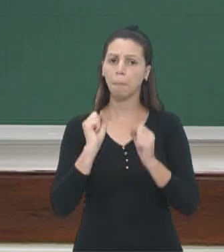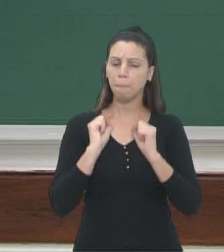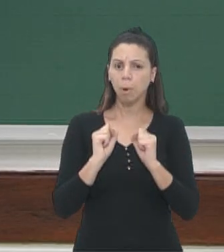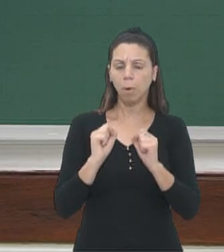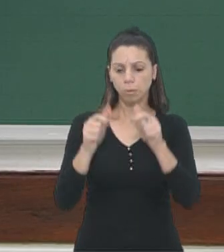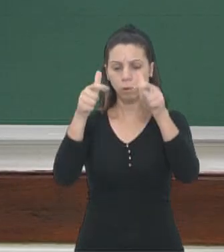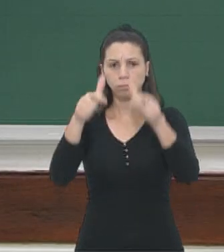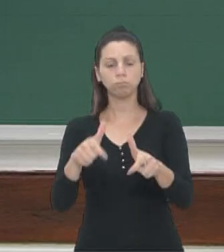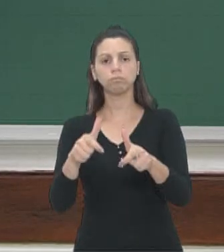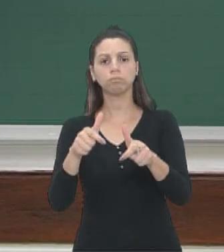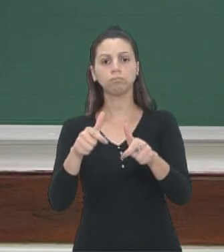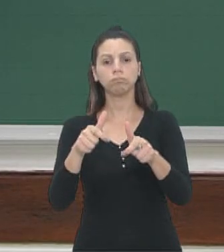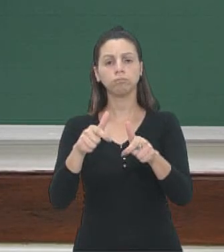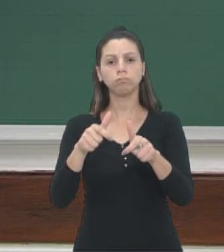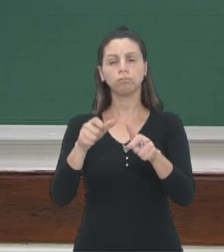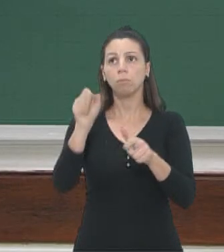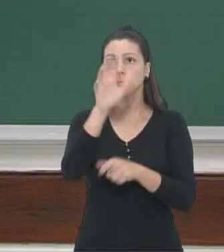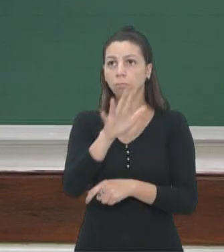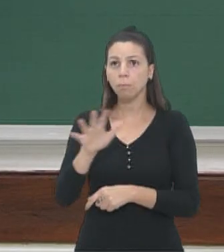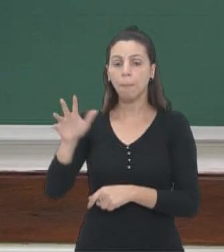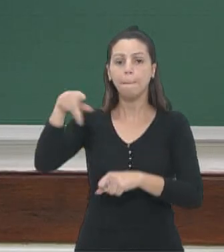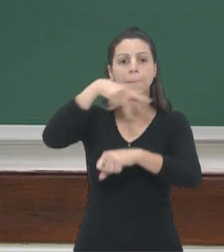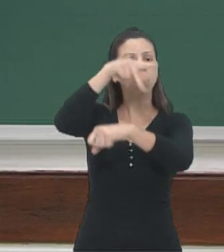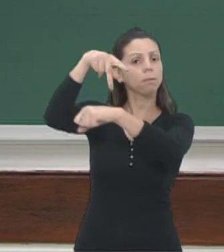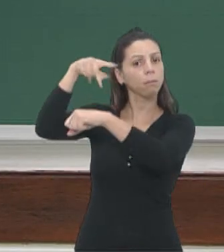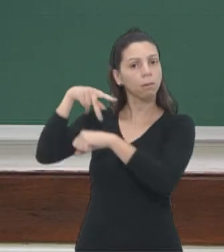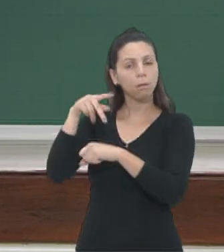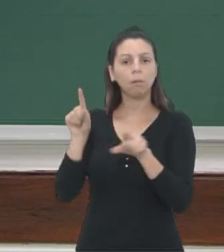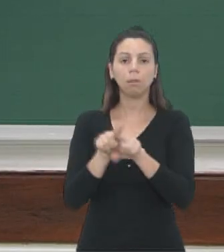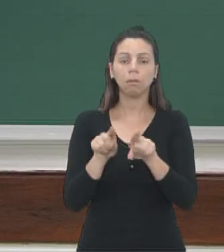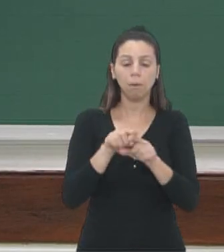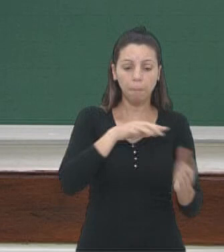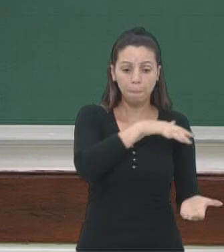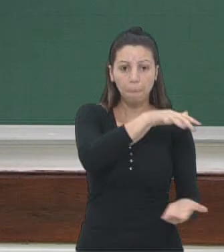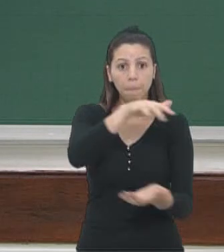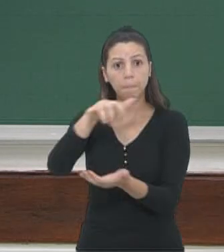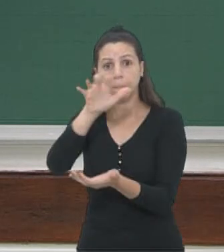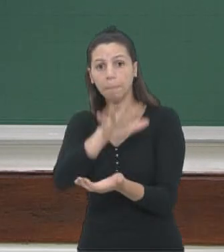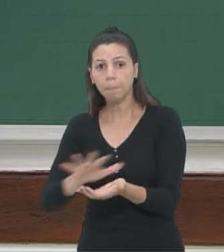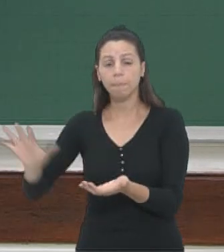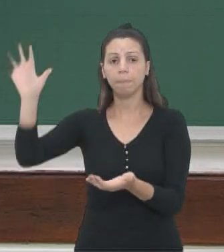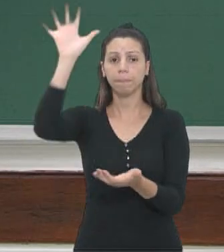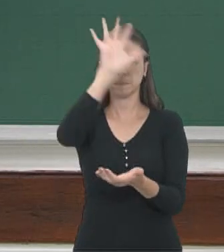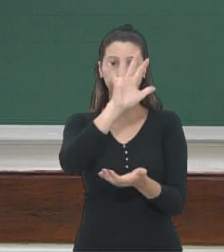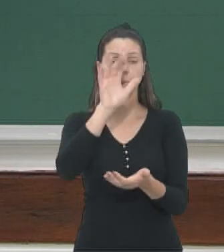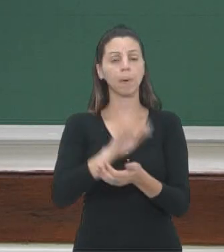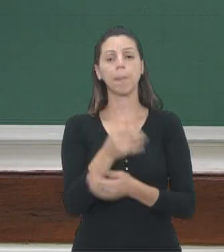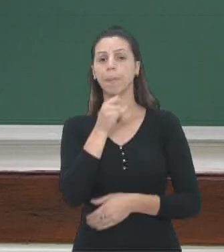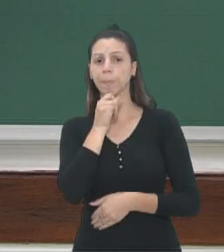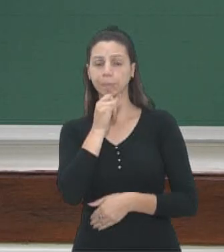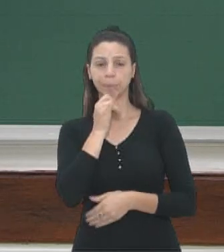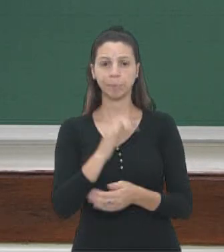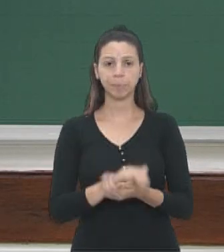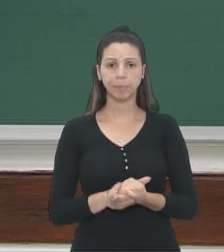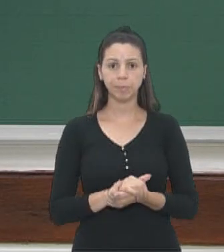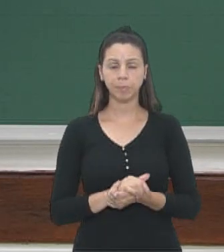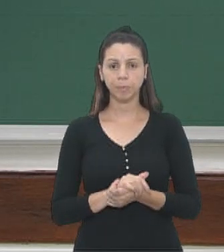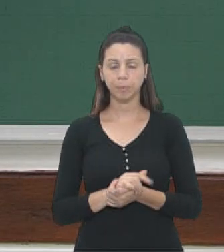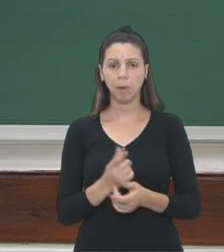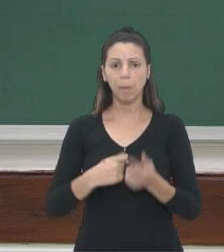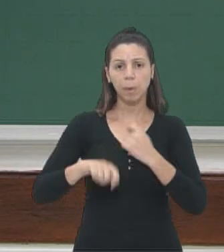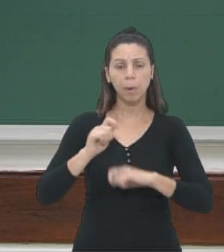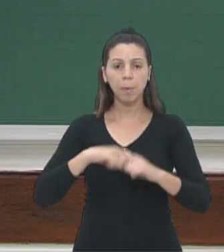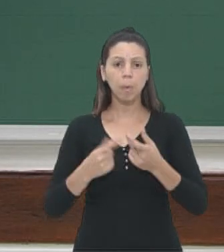algo regional, algo nacional a nível de país ou algo global. Quando a gente fala, por exemplo, em economia,